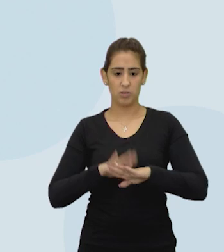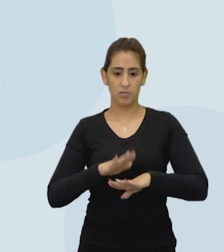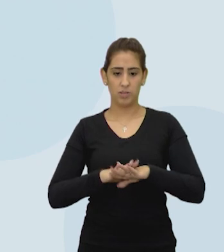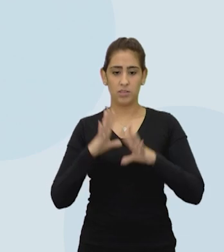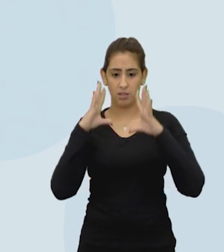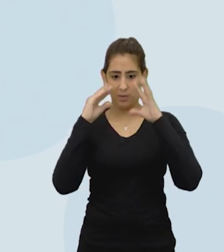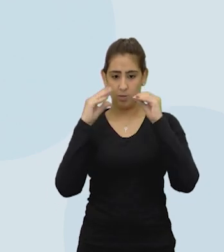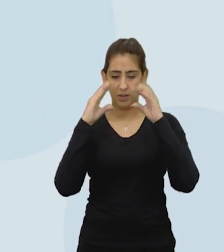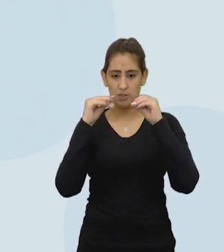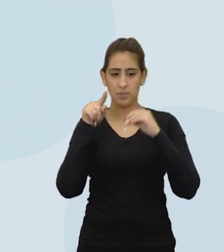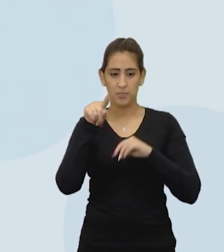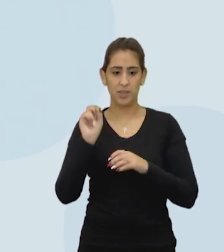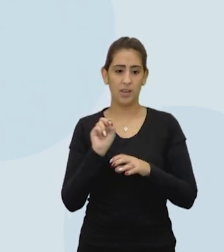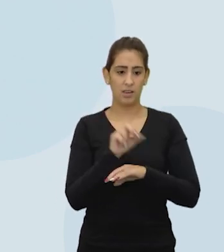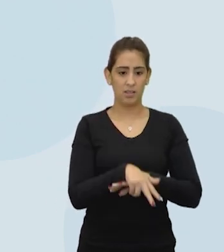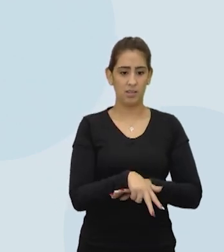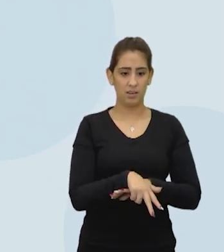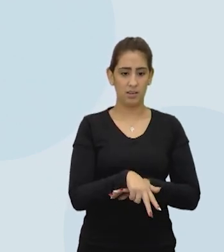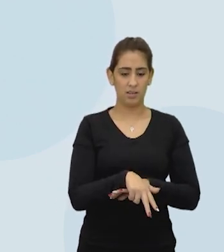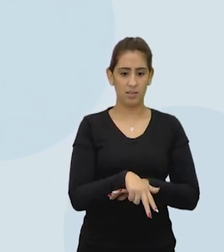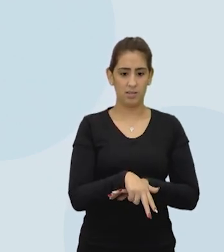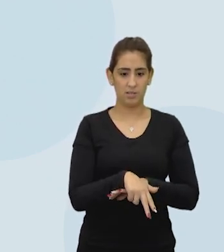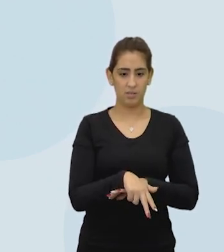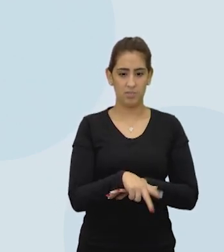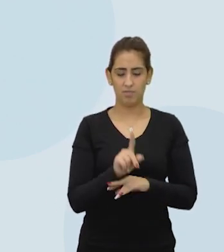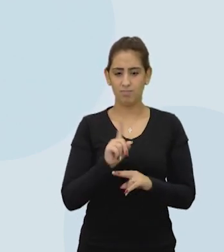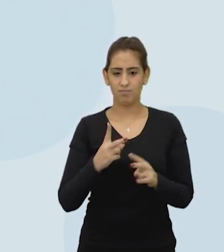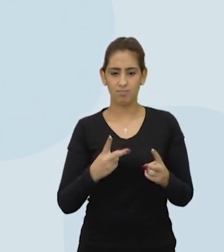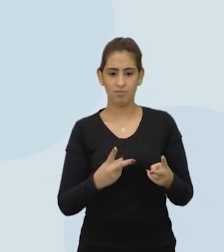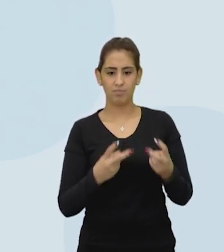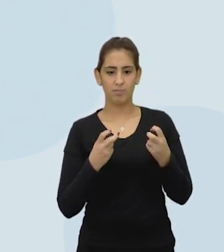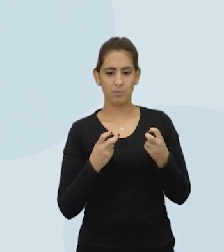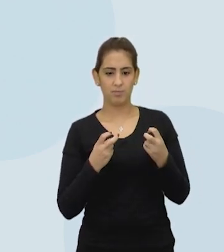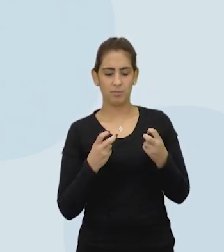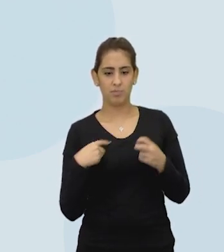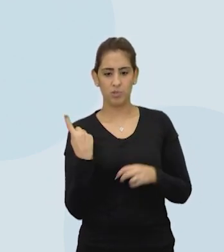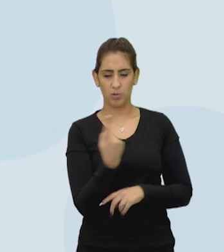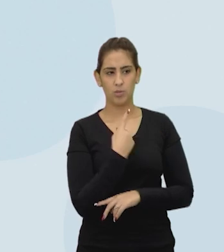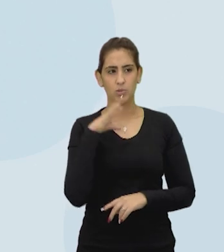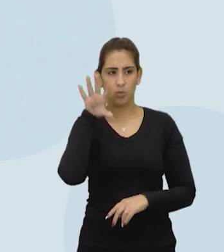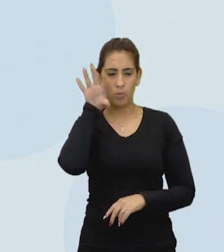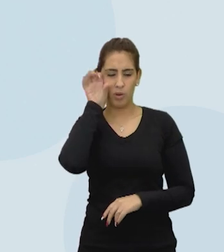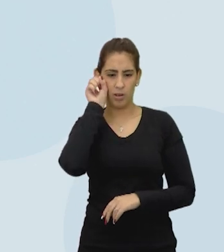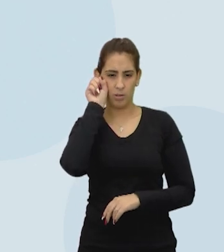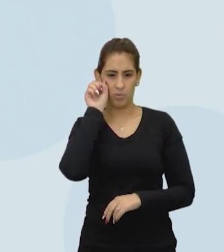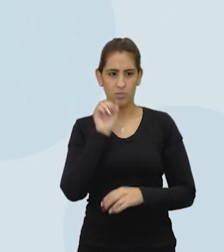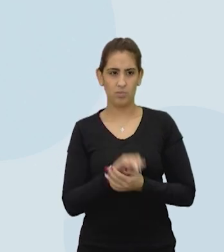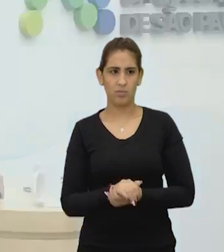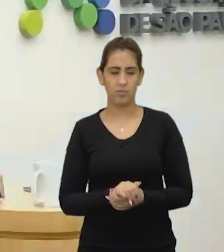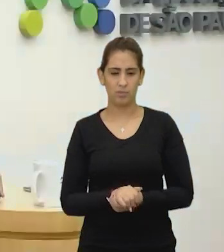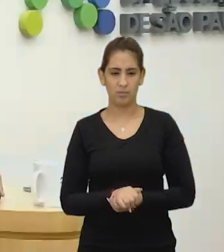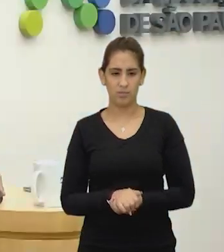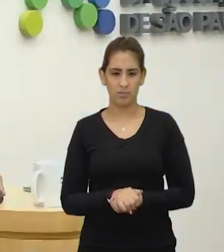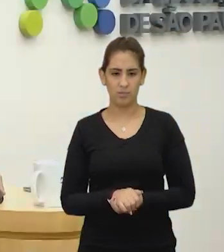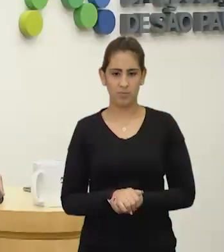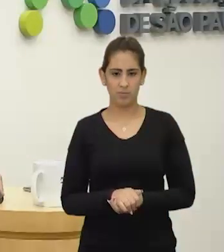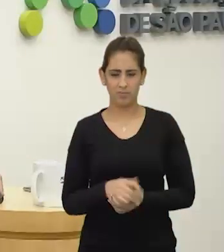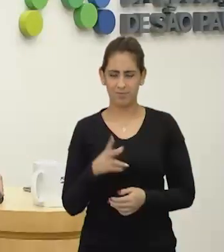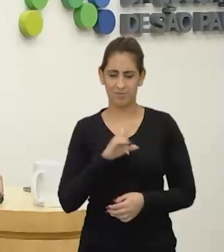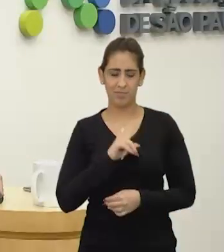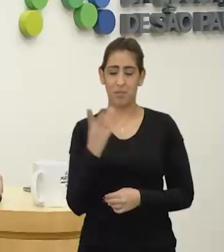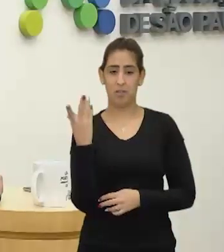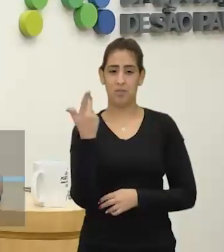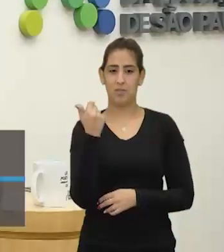à noite, ele entra imperceptivelmente em nosso quarto. Gente, por favor,